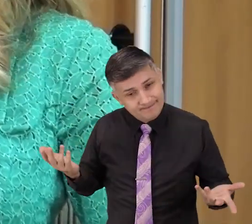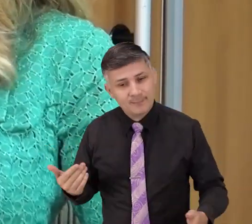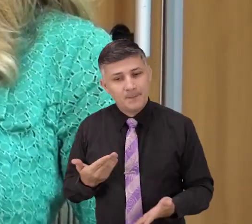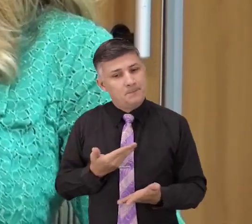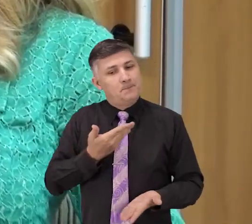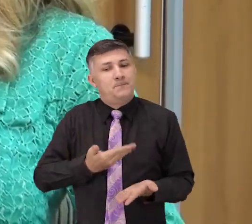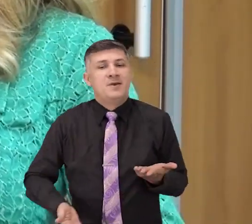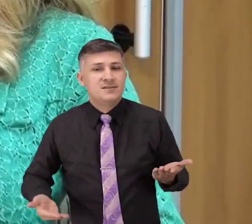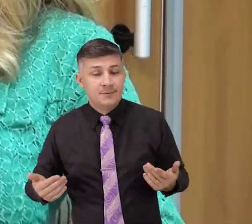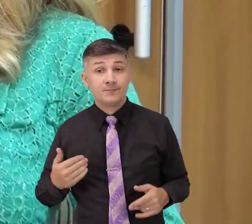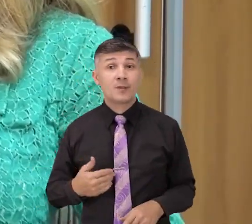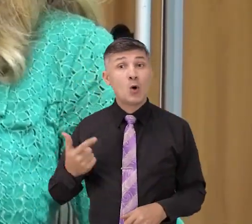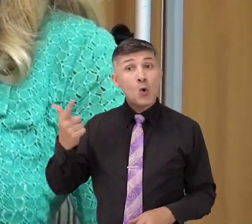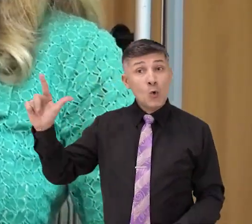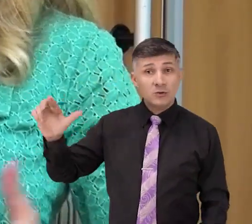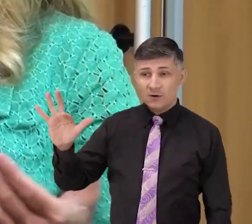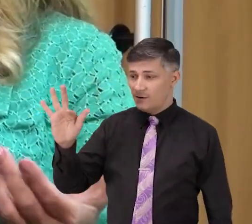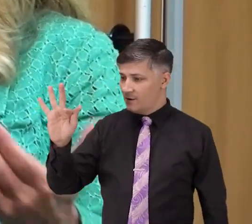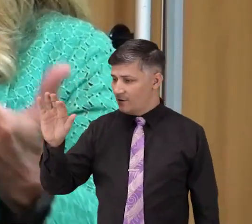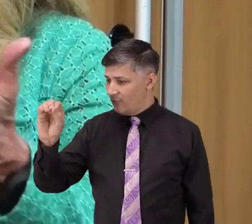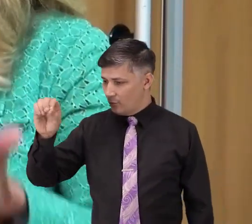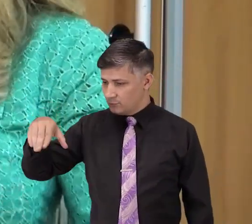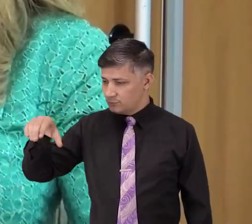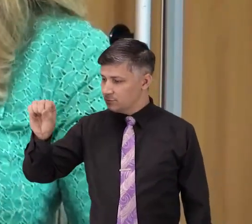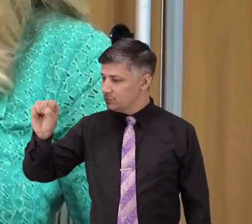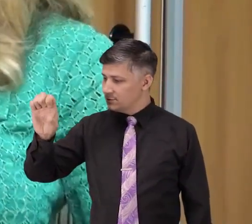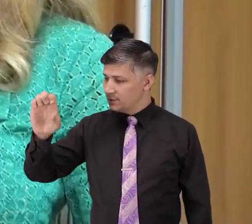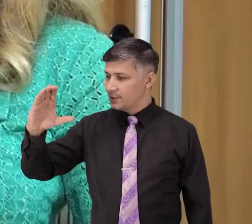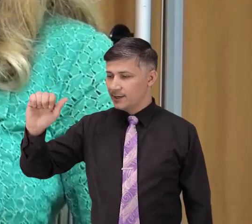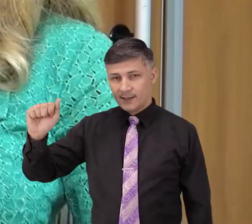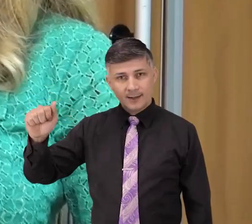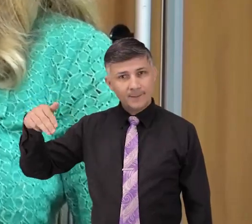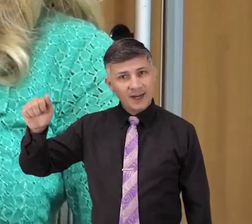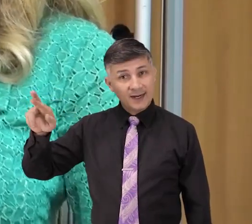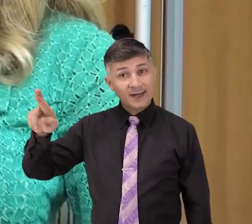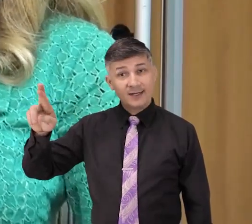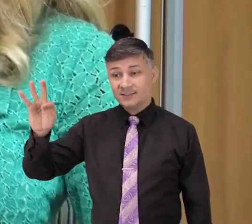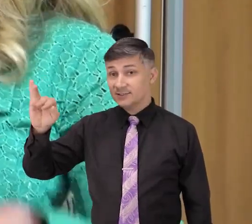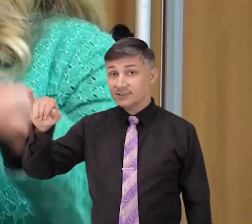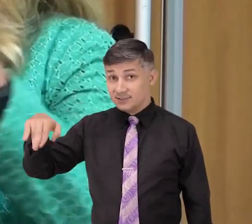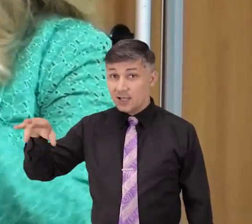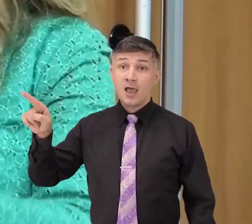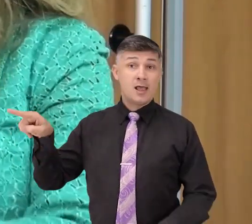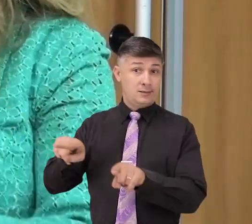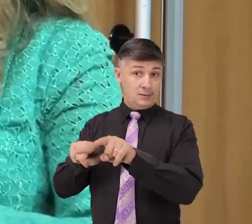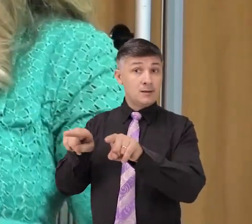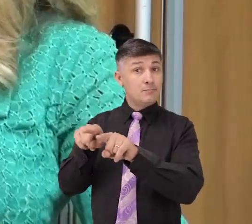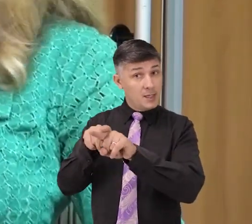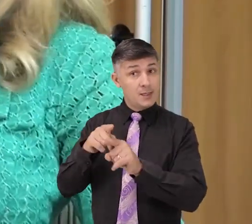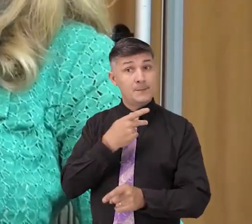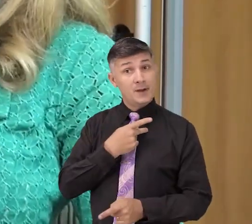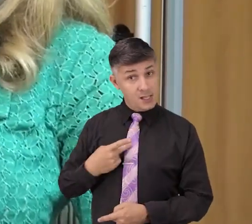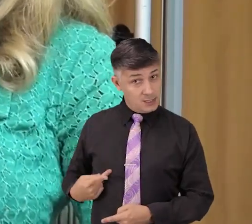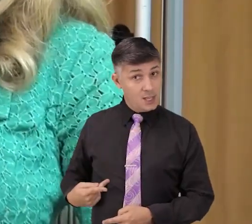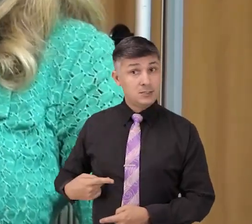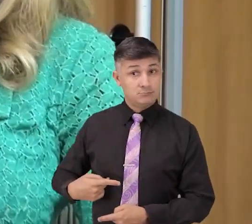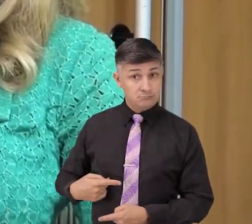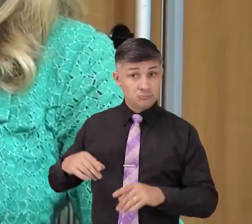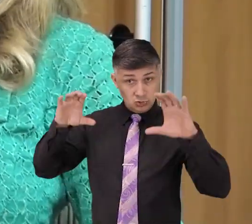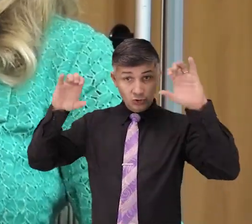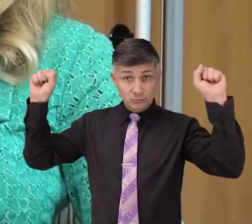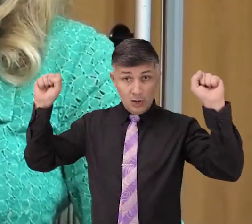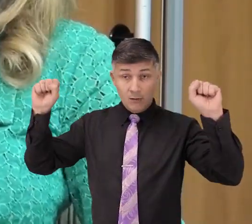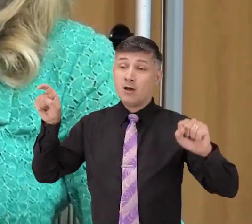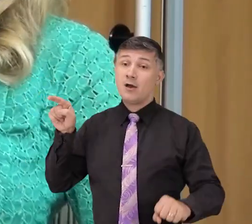do Trabalho. E o Fonseca Martins, que foi presidente do Tribunal, e que também participou do Centro Acadêmico, ele